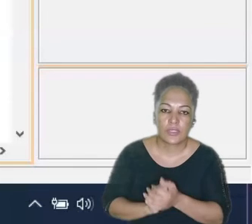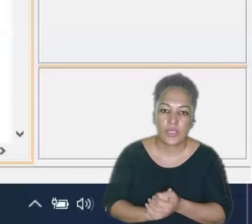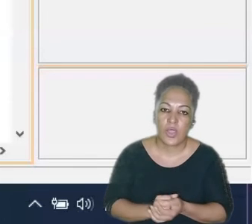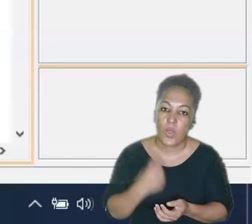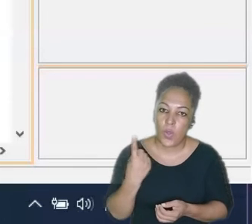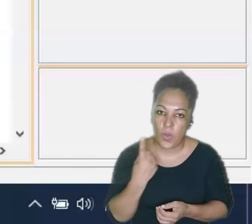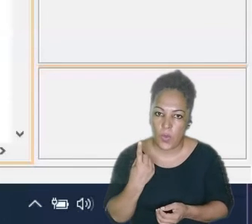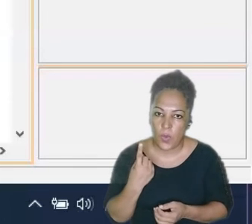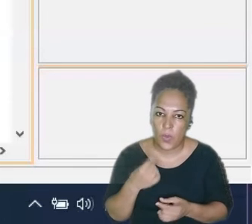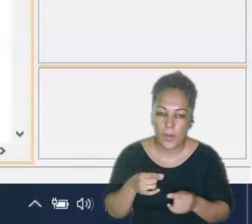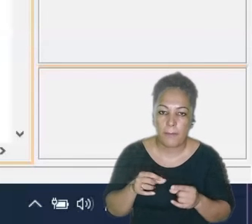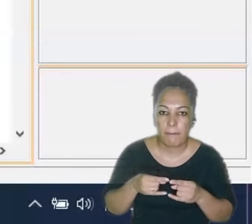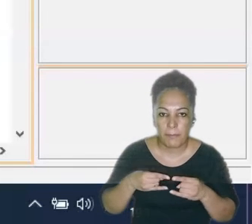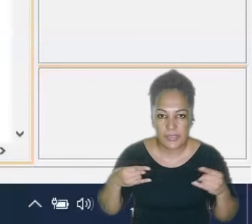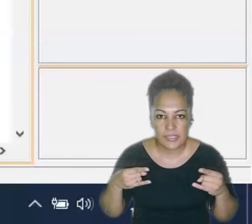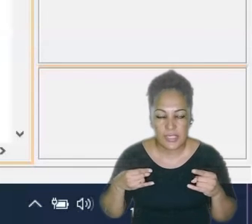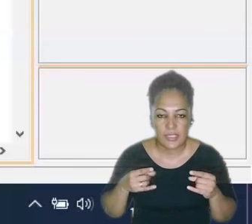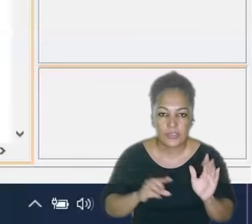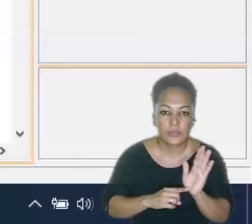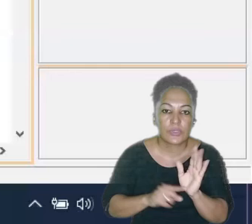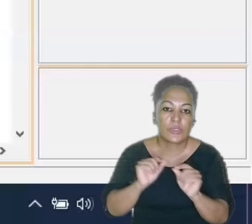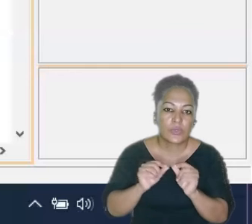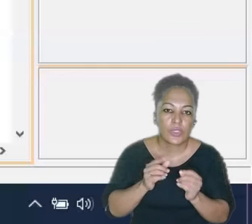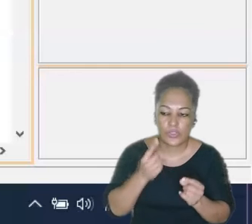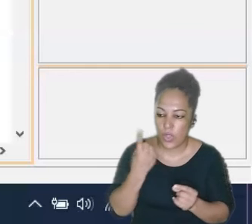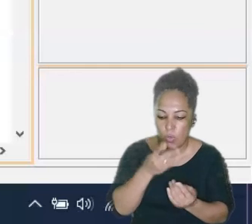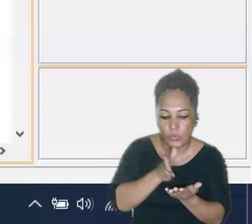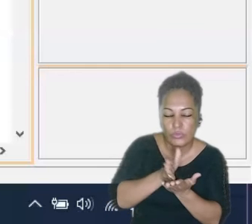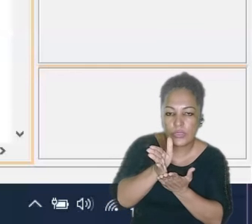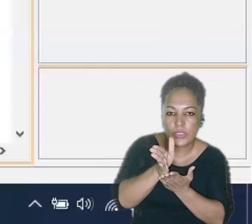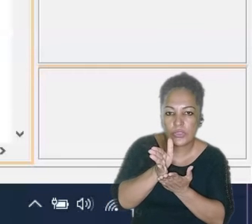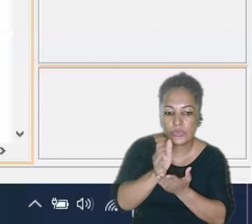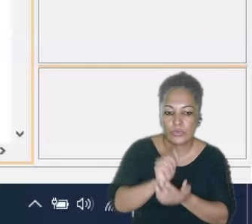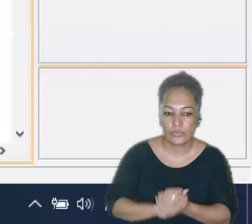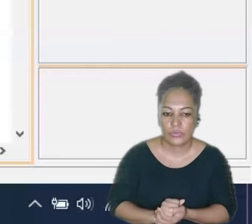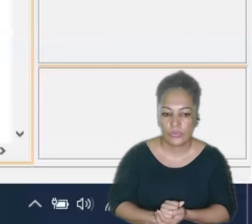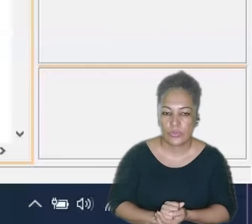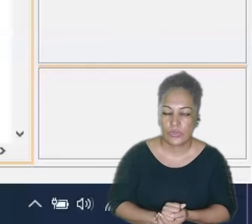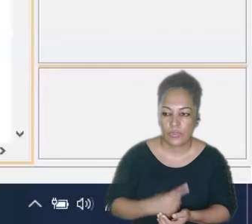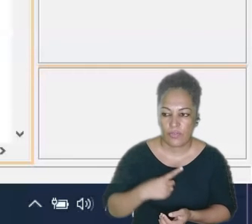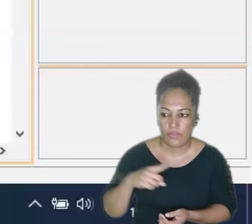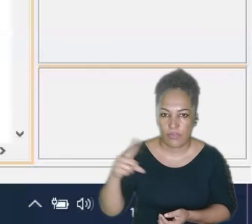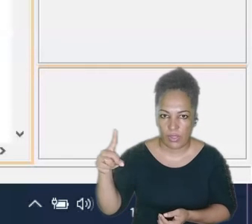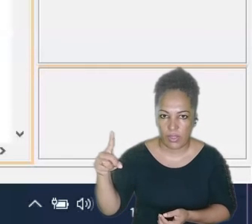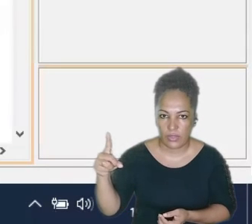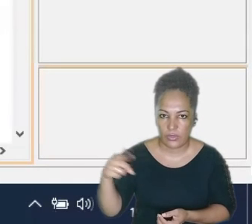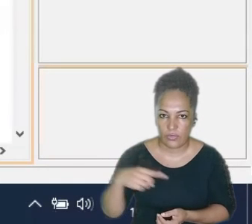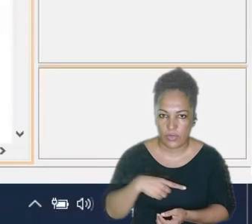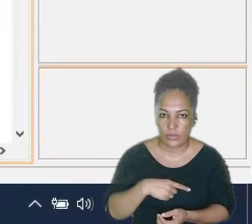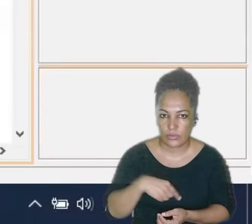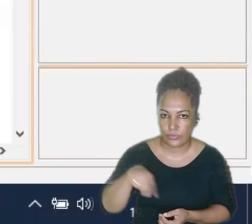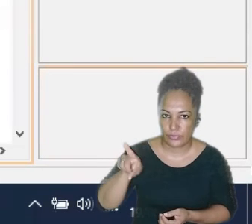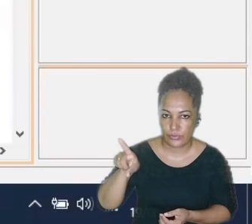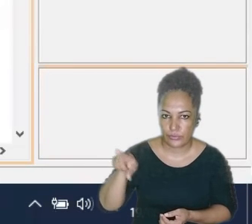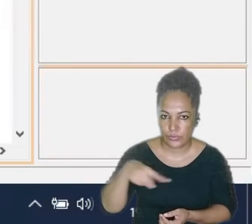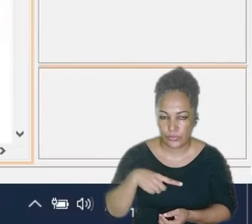passagem. Uma passagem está relacionada a um trecho ou vários? A um trecho só, né? Um trecho de ida e